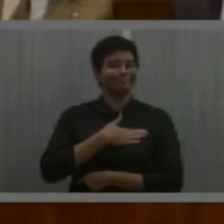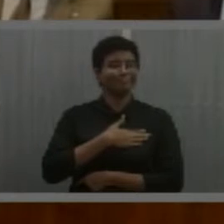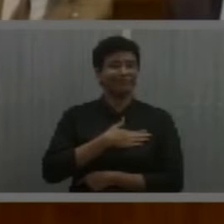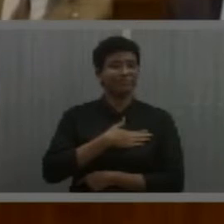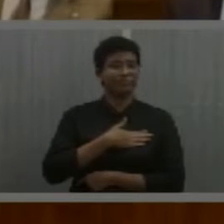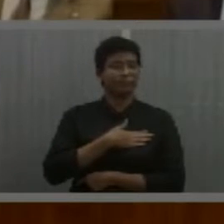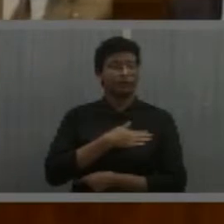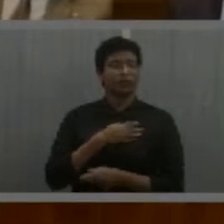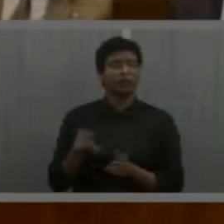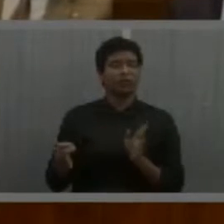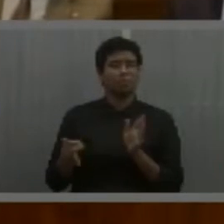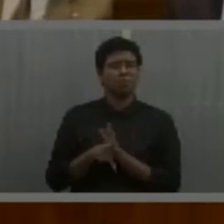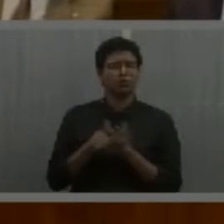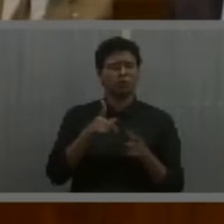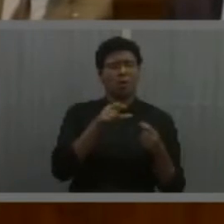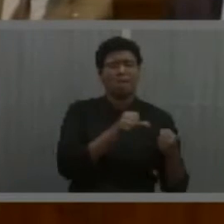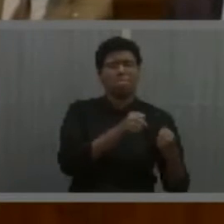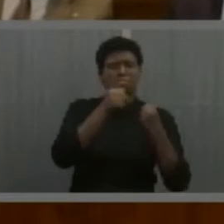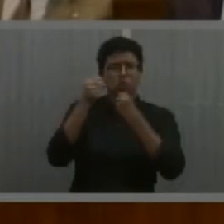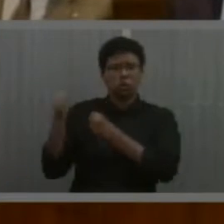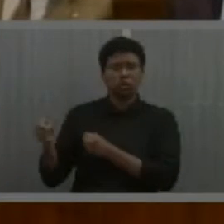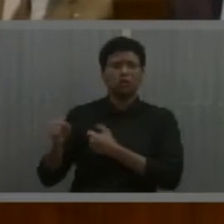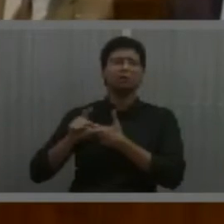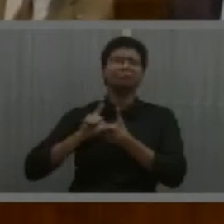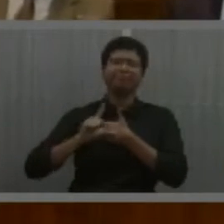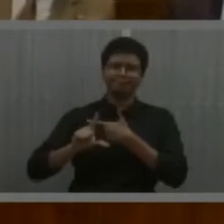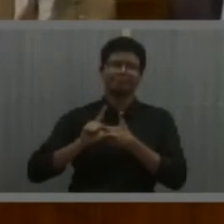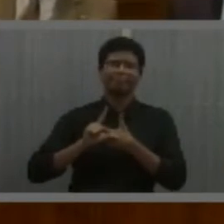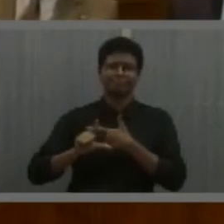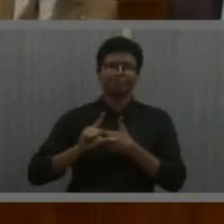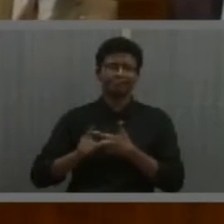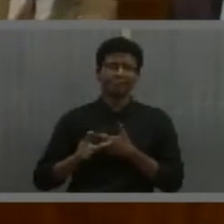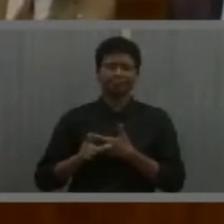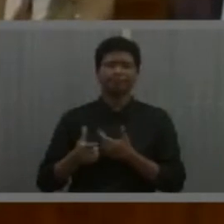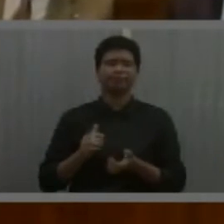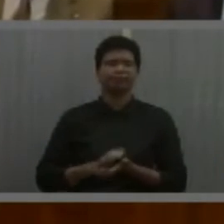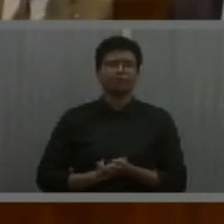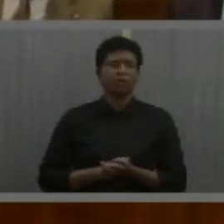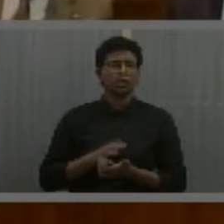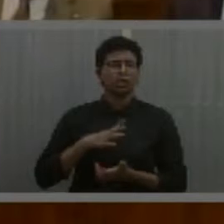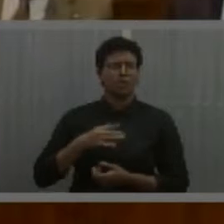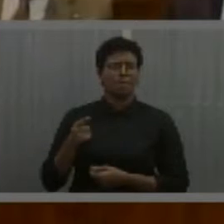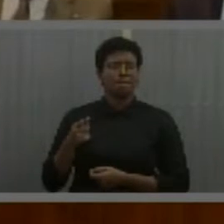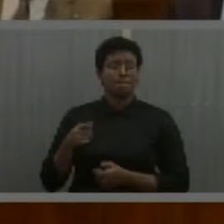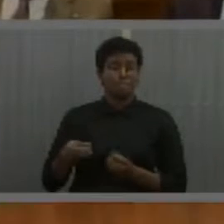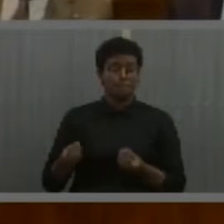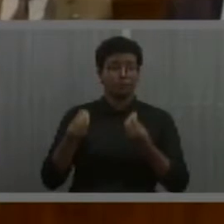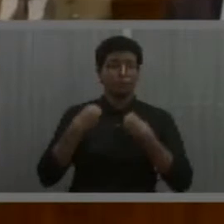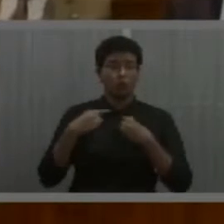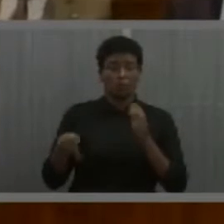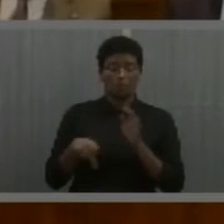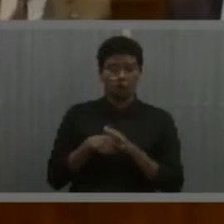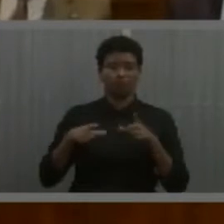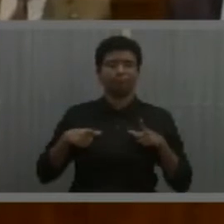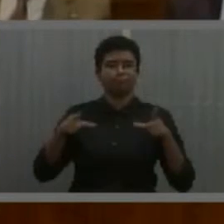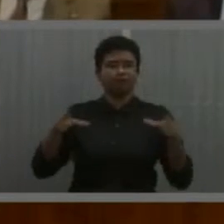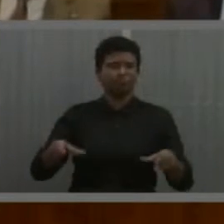por intermédio do seu poder legislativo, me distinguiu com o honroso título de cidadão